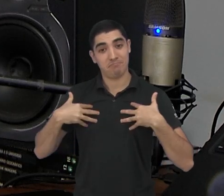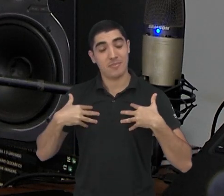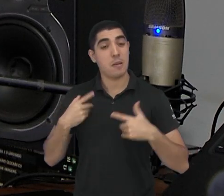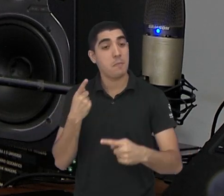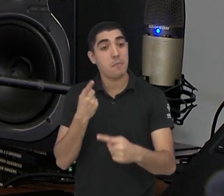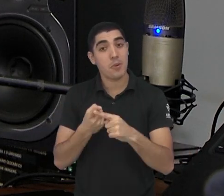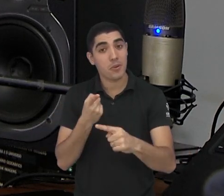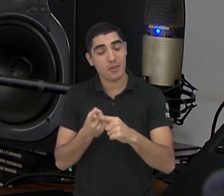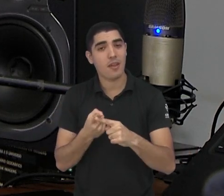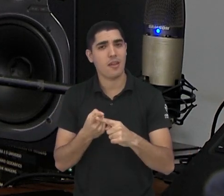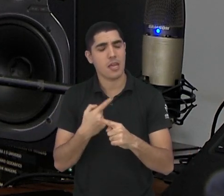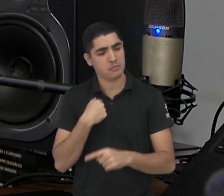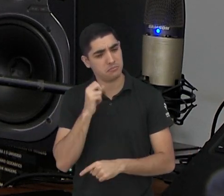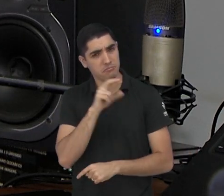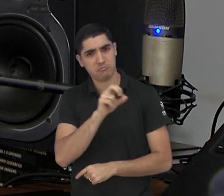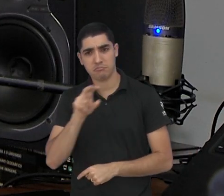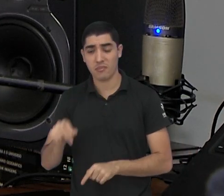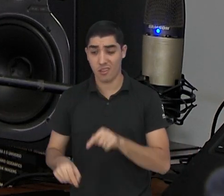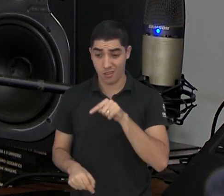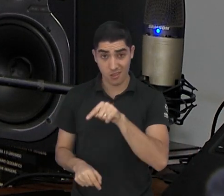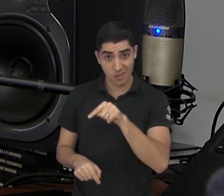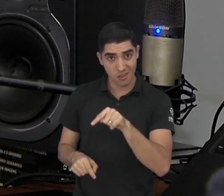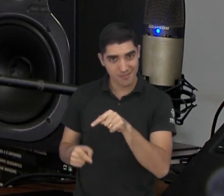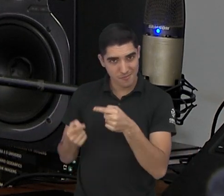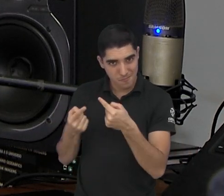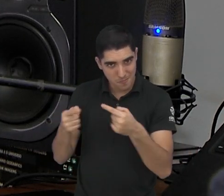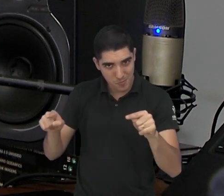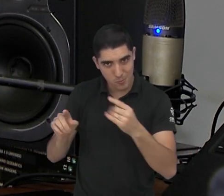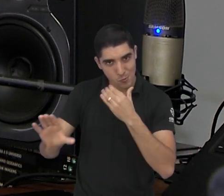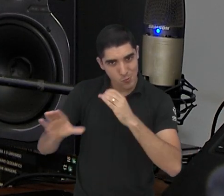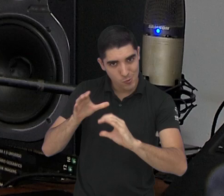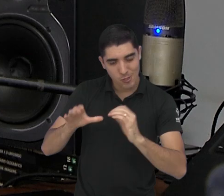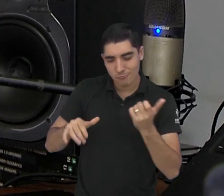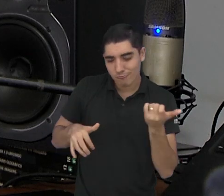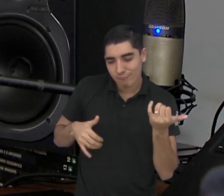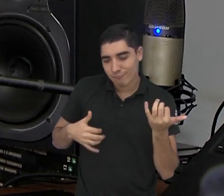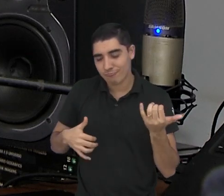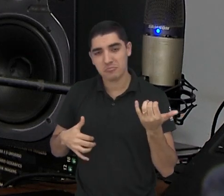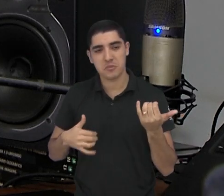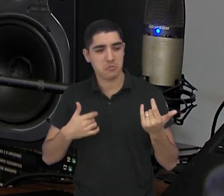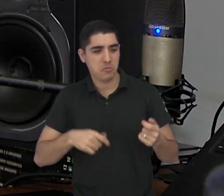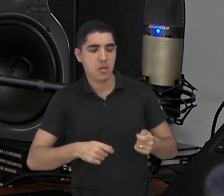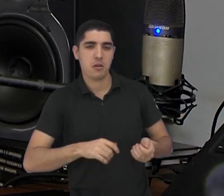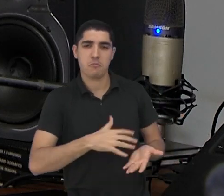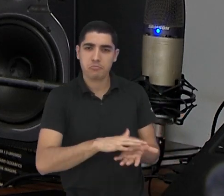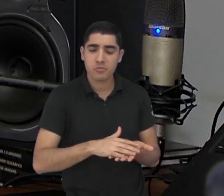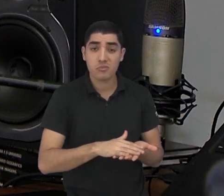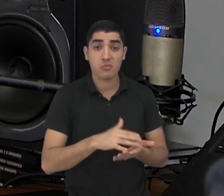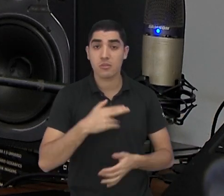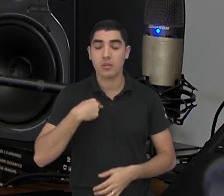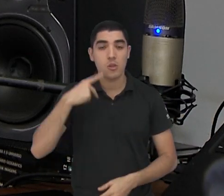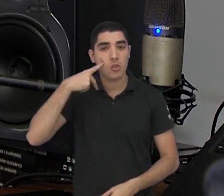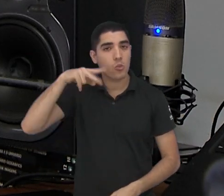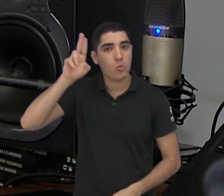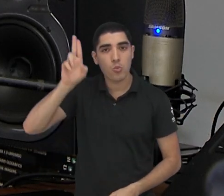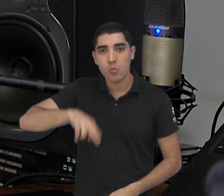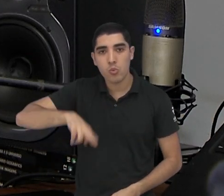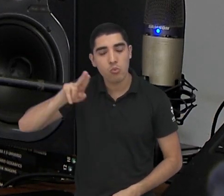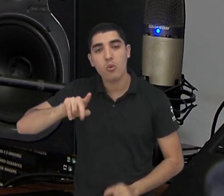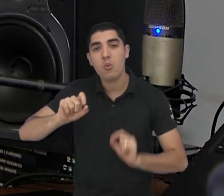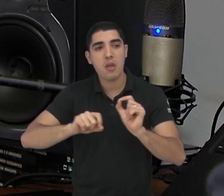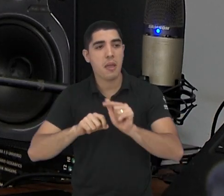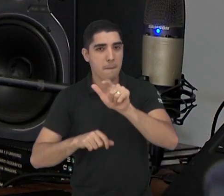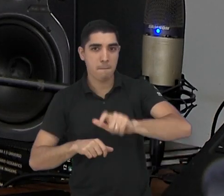é perceber que essa música a gente vai tocar. Eu nunca vi